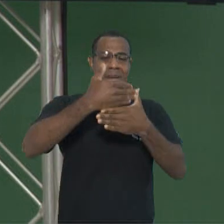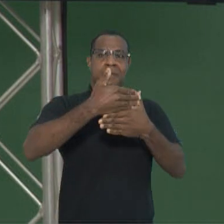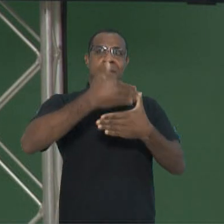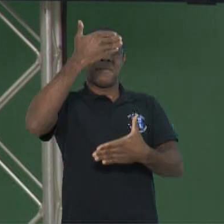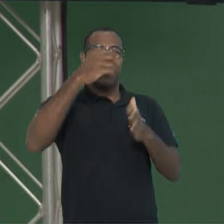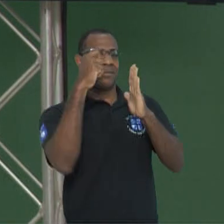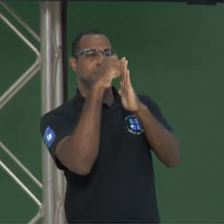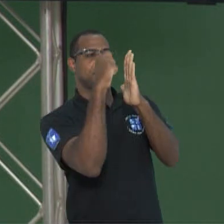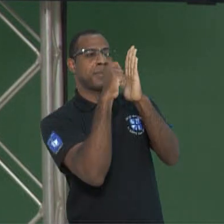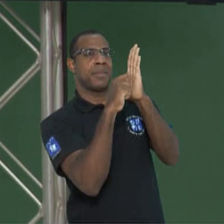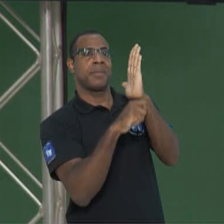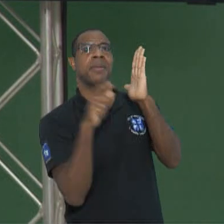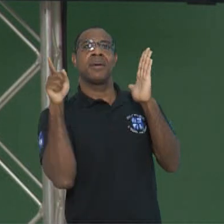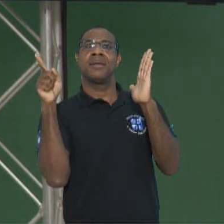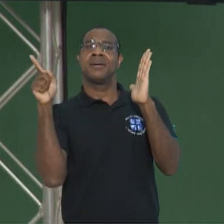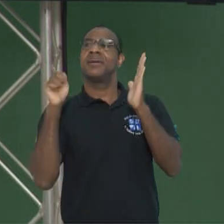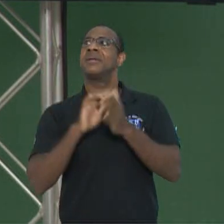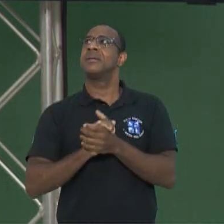Ra.